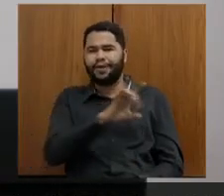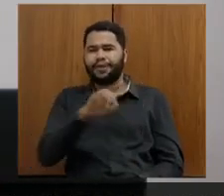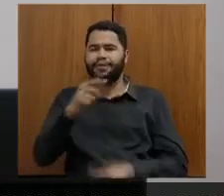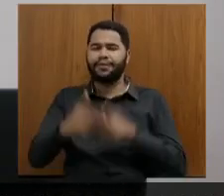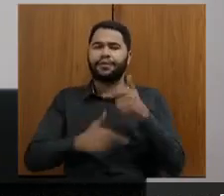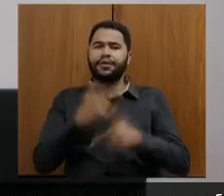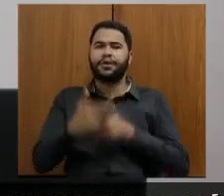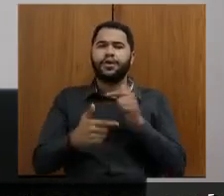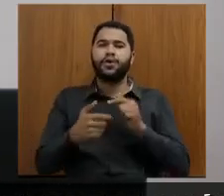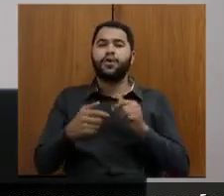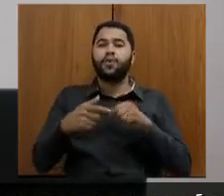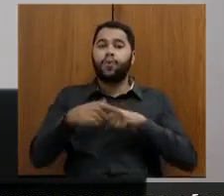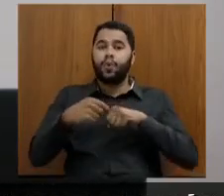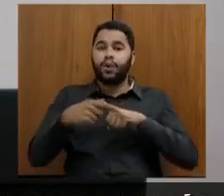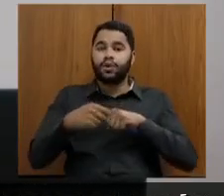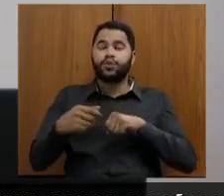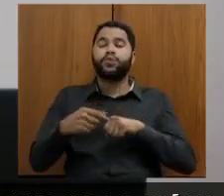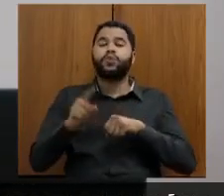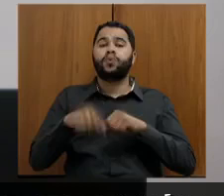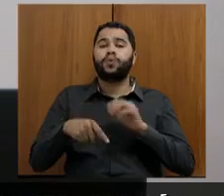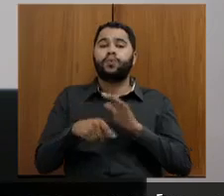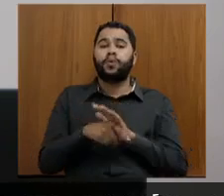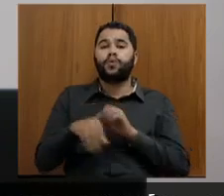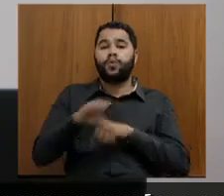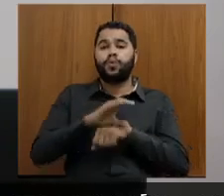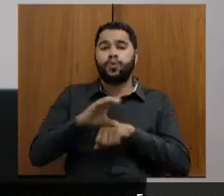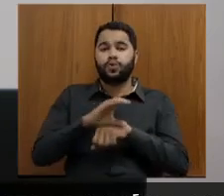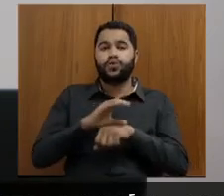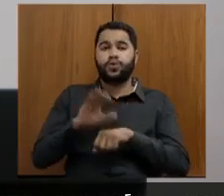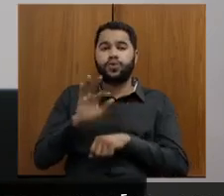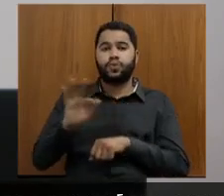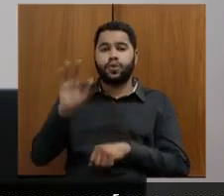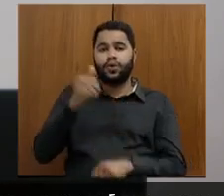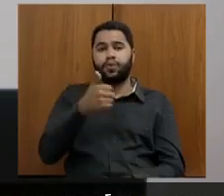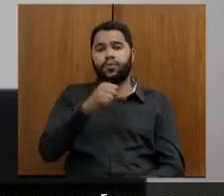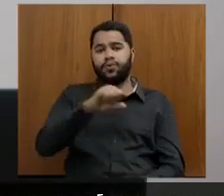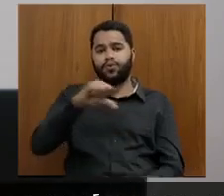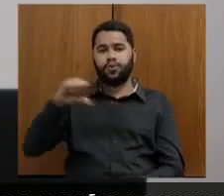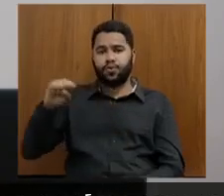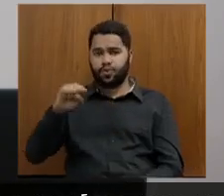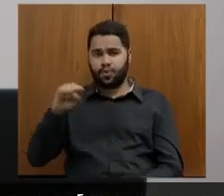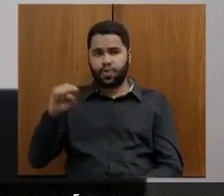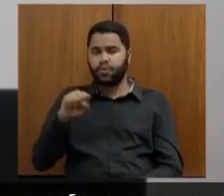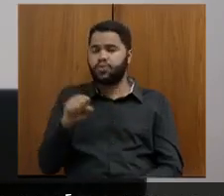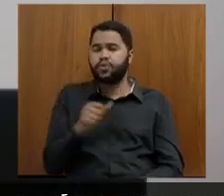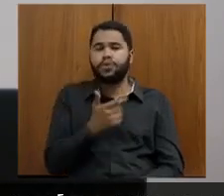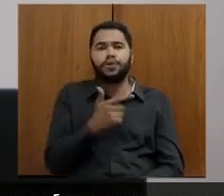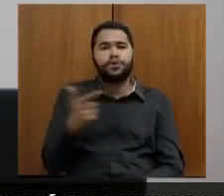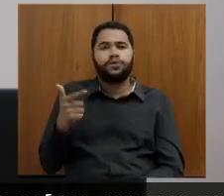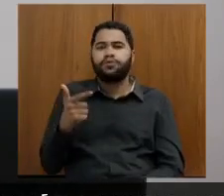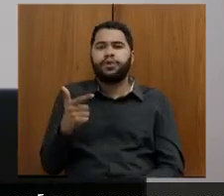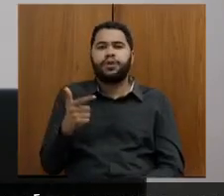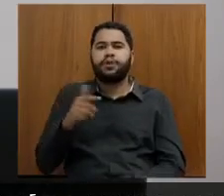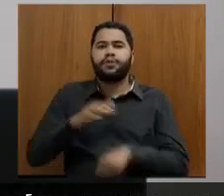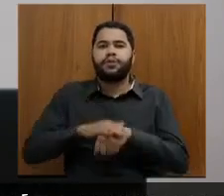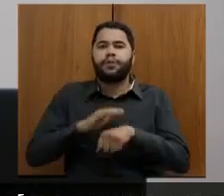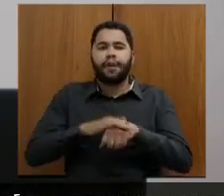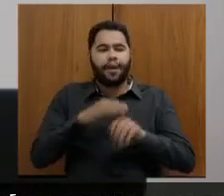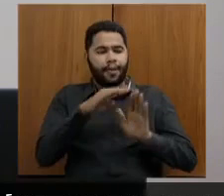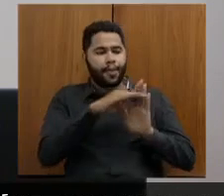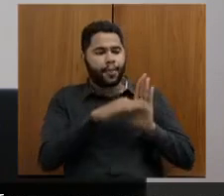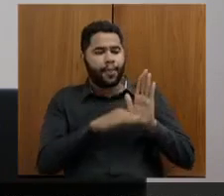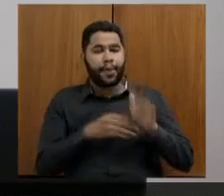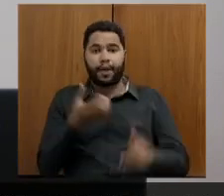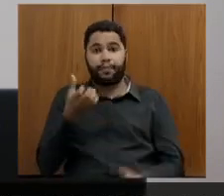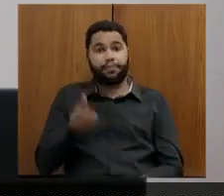o artigo 142 palavra 3º inciso Delta construção da República de 88 eles não teriam propriamente o regime de